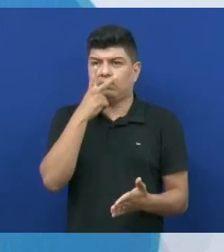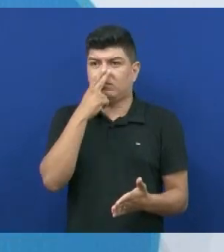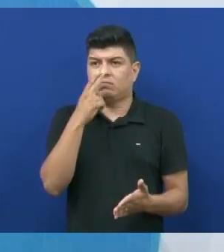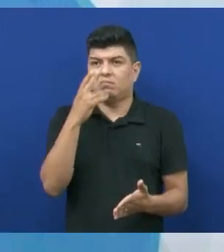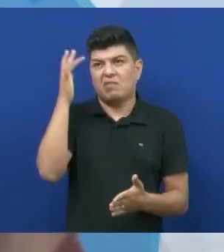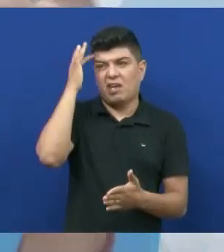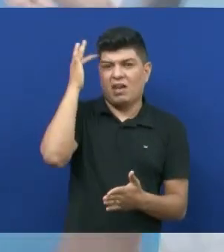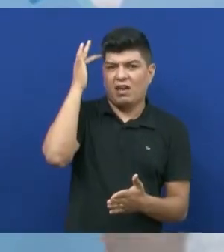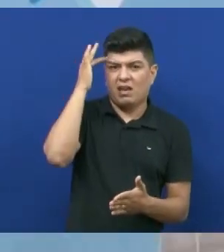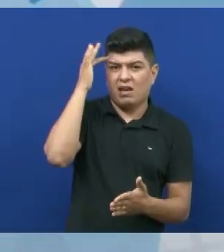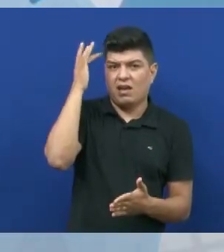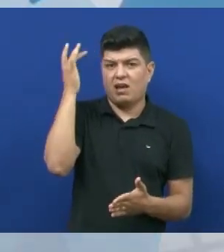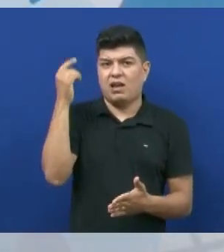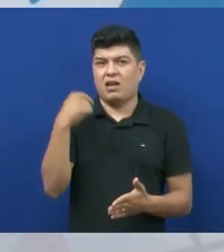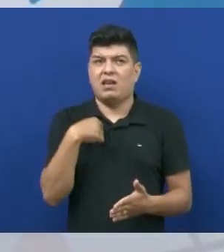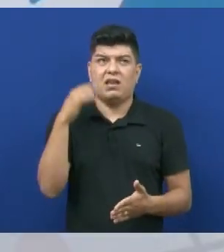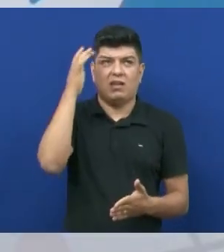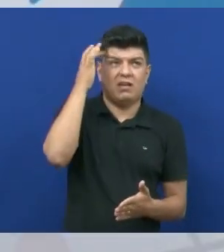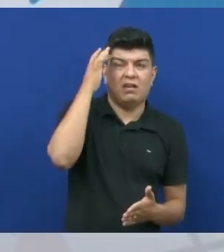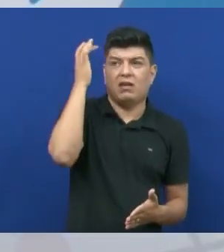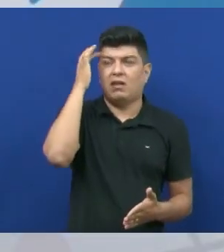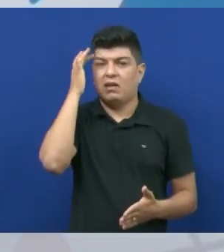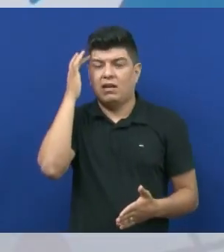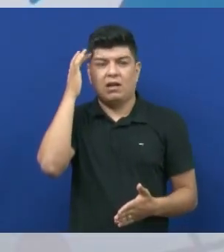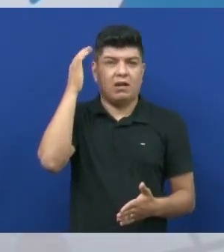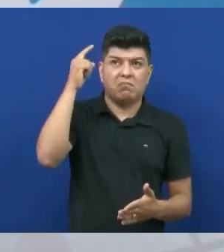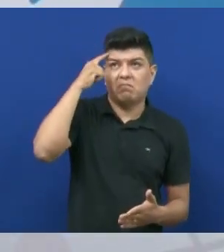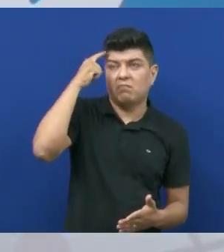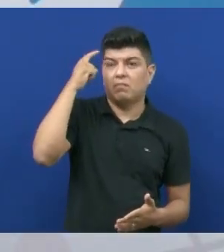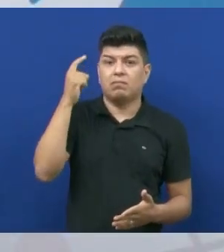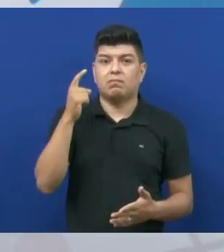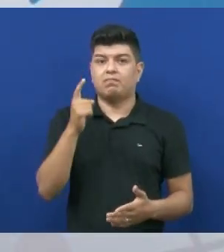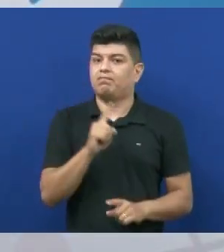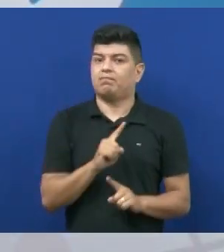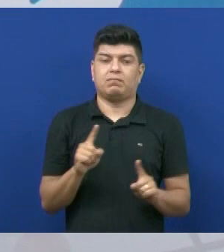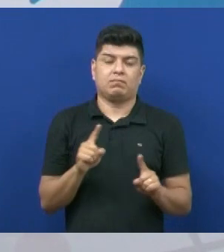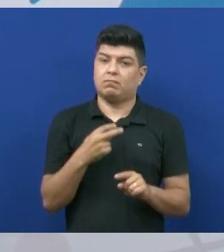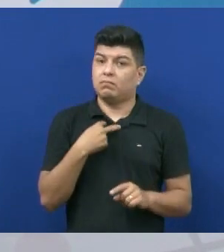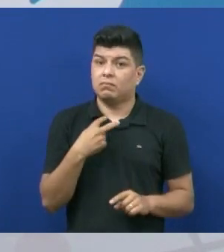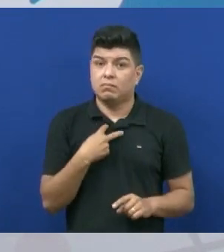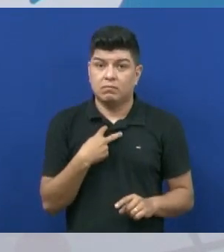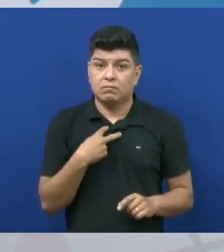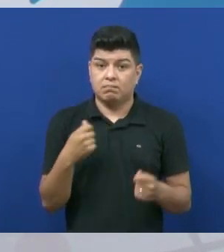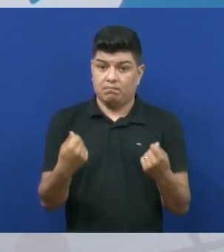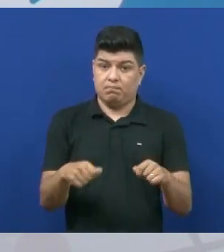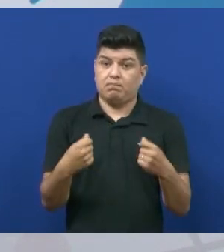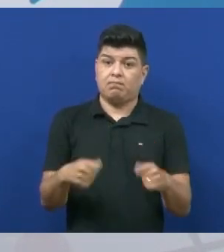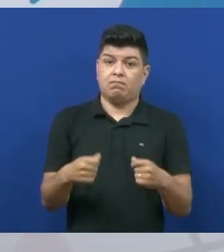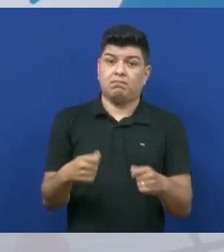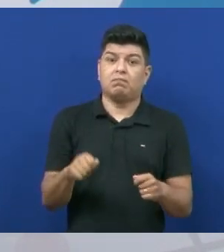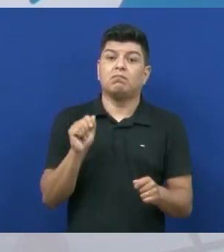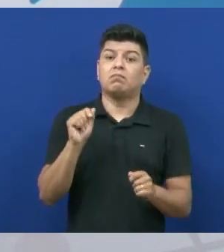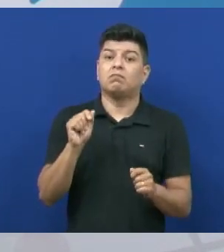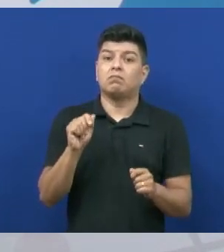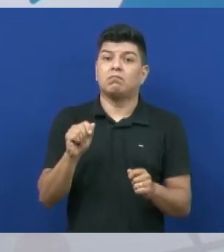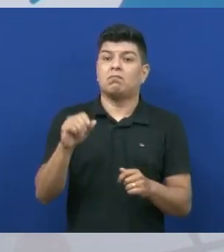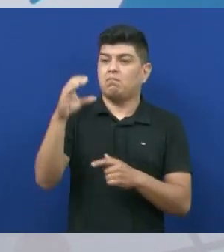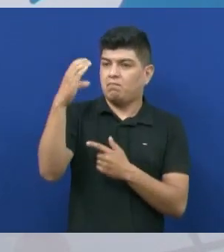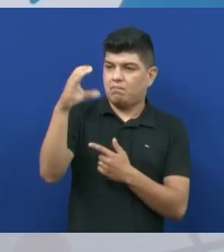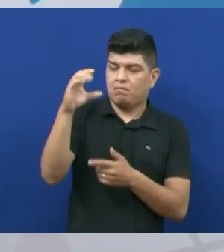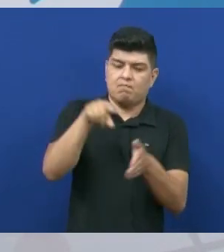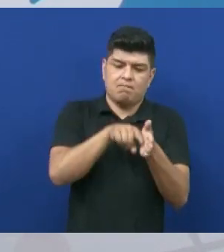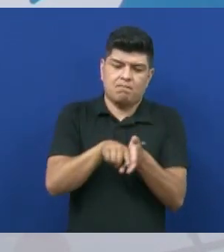de achismos. Ah, porque eu acho isso, eu acho aquilo, eu penso isso. Não. Ele tem que ter fundamentação